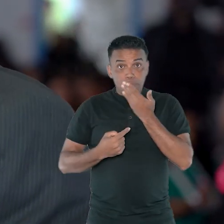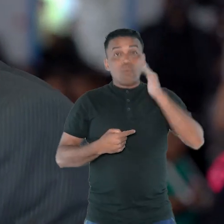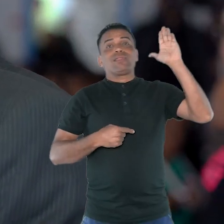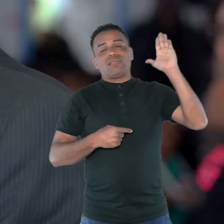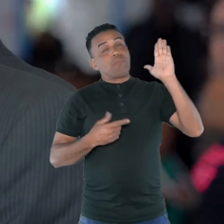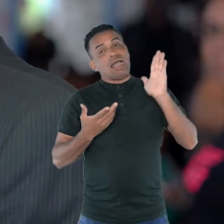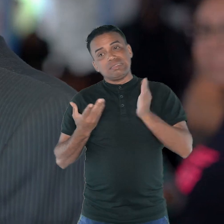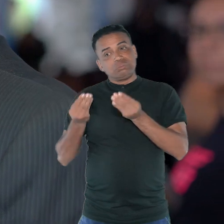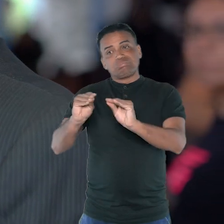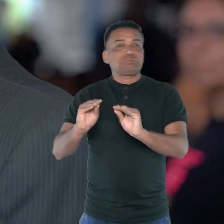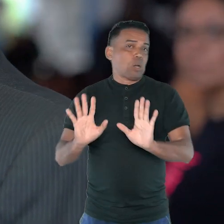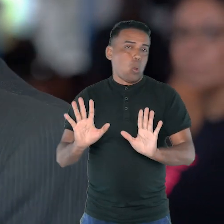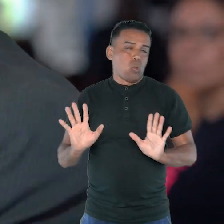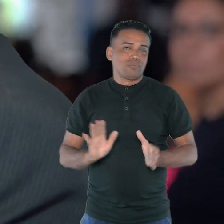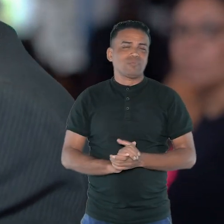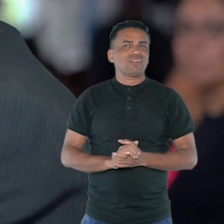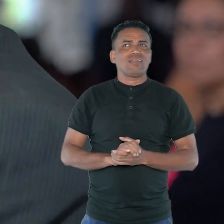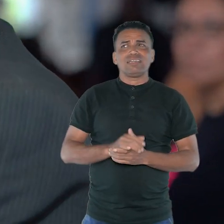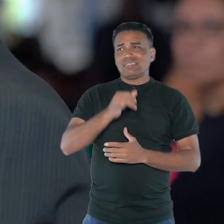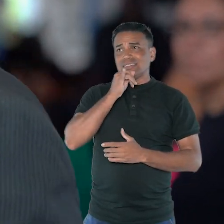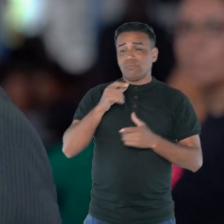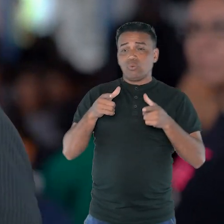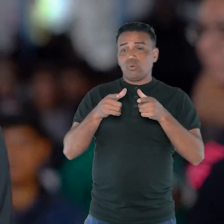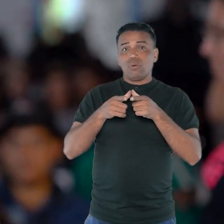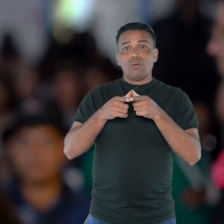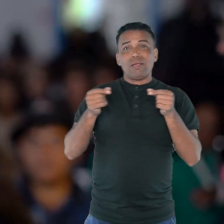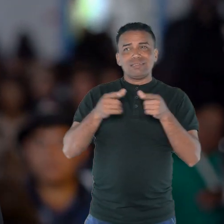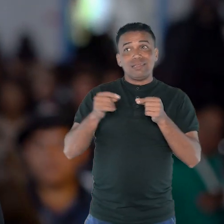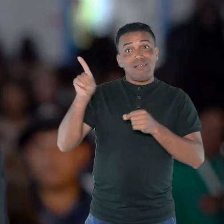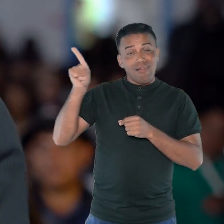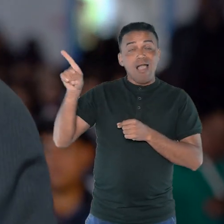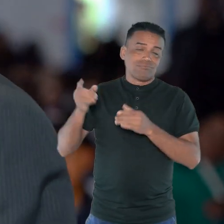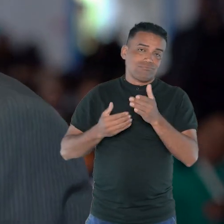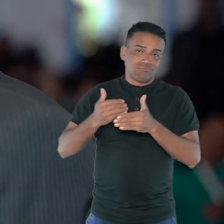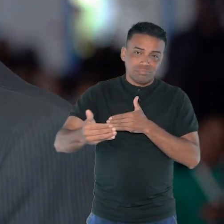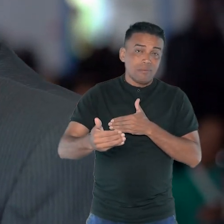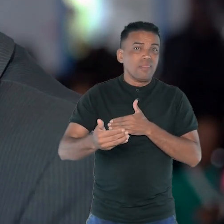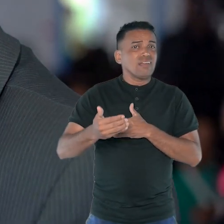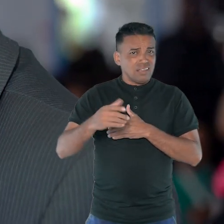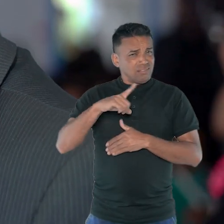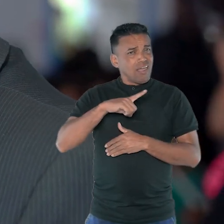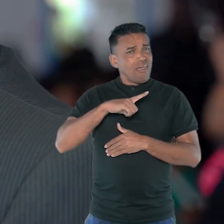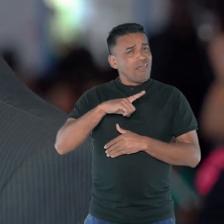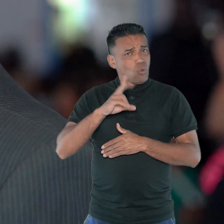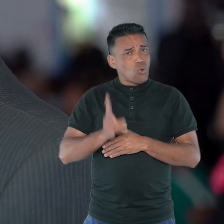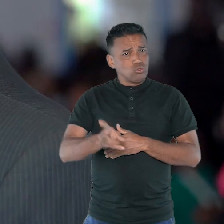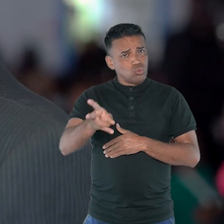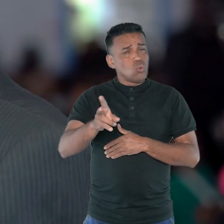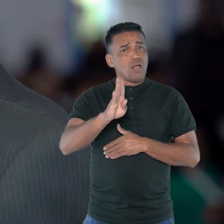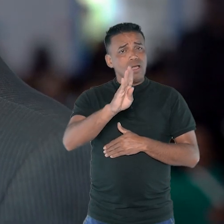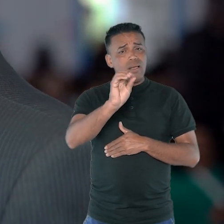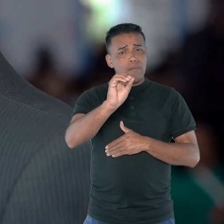lá em Brasília, e essa ideia da Bolsa de Produção Literária, ela veio de Brasília. Eu gostaria de saber se ainda existe essa